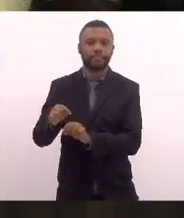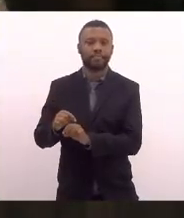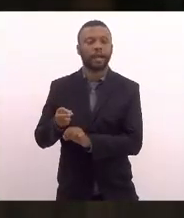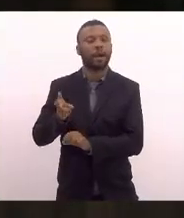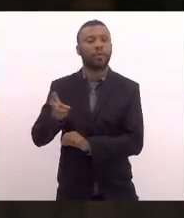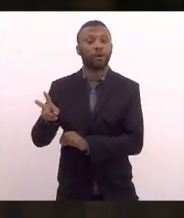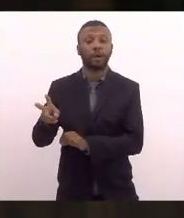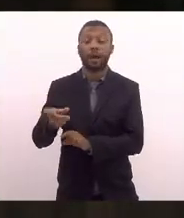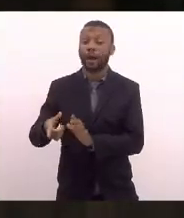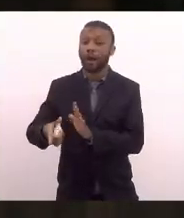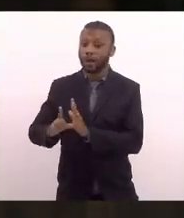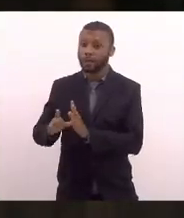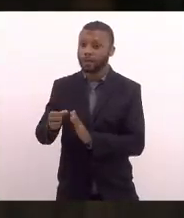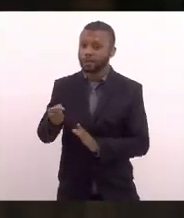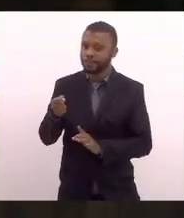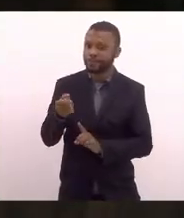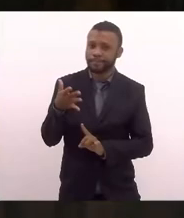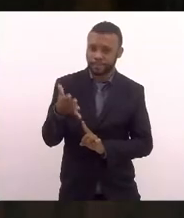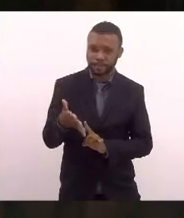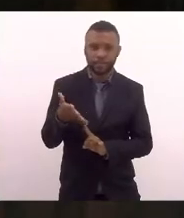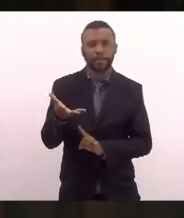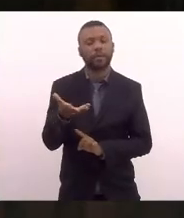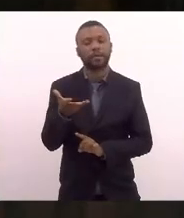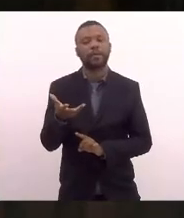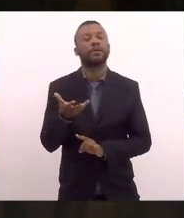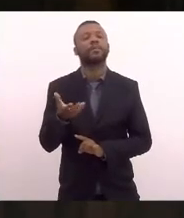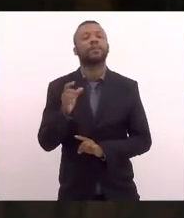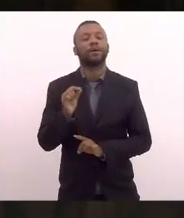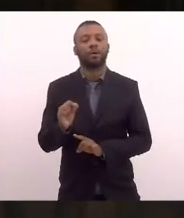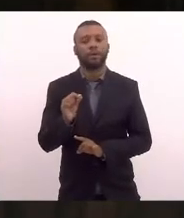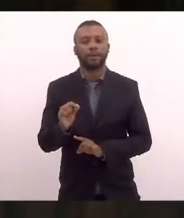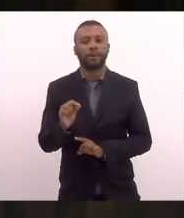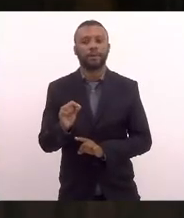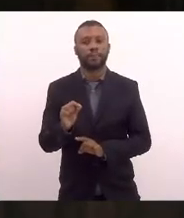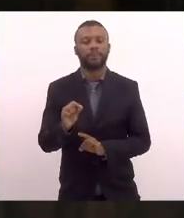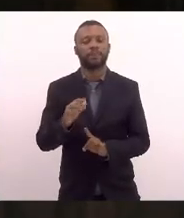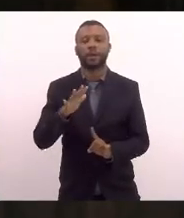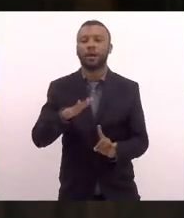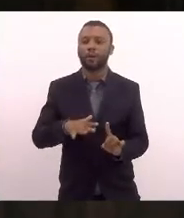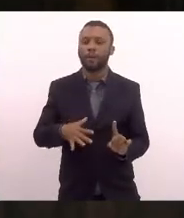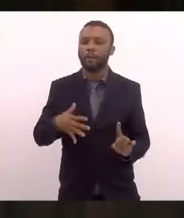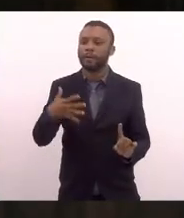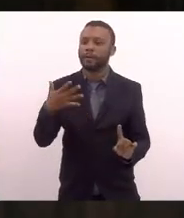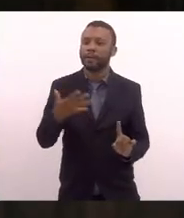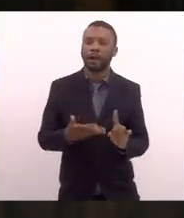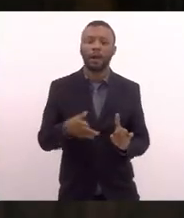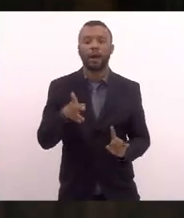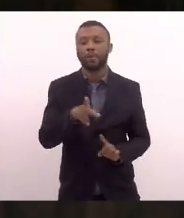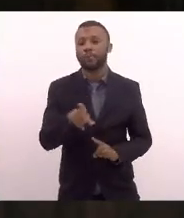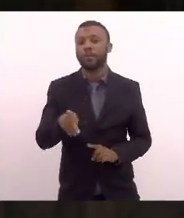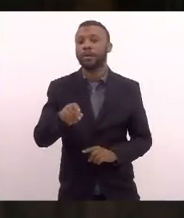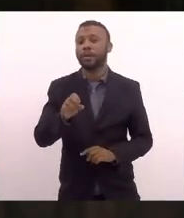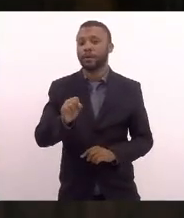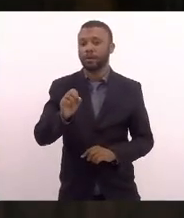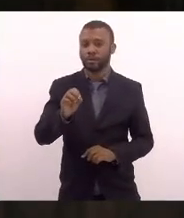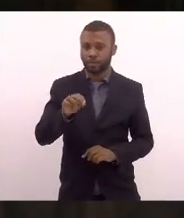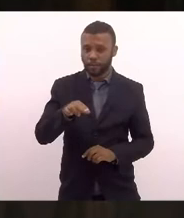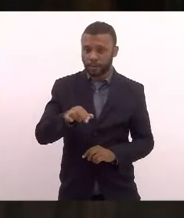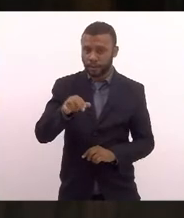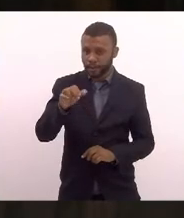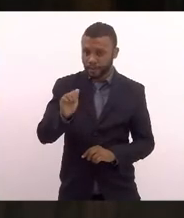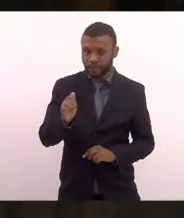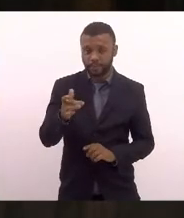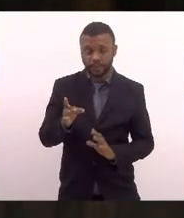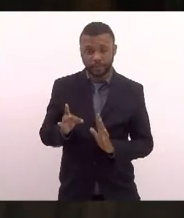Antes de passar a palavra, eu queria aqui homenagear a professora Sônia. Na